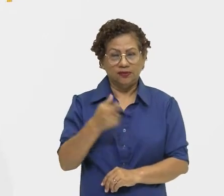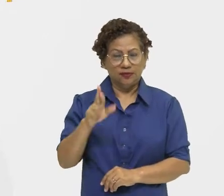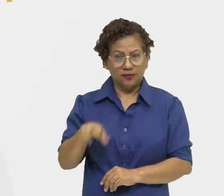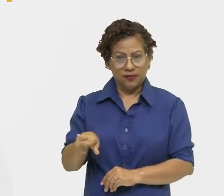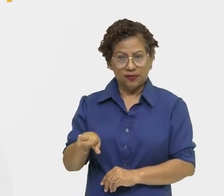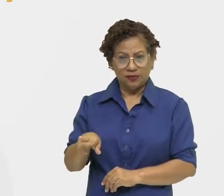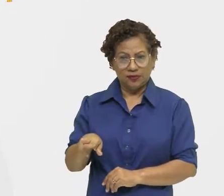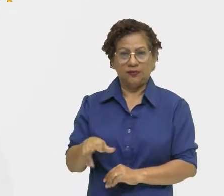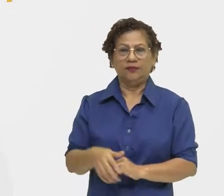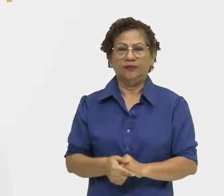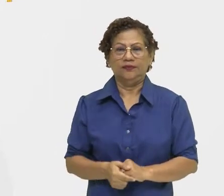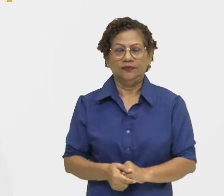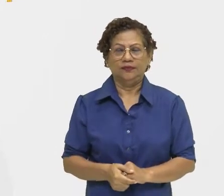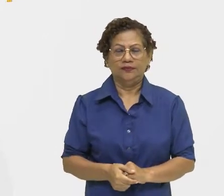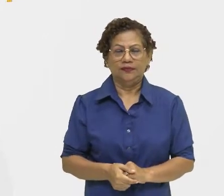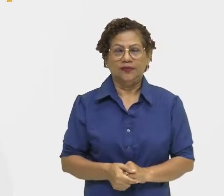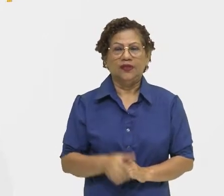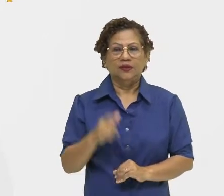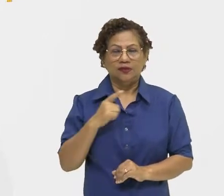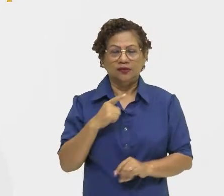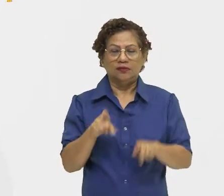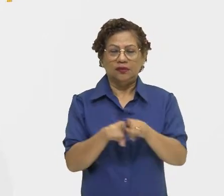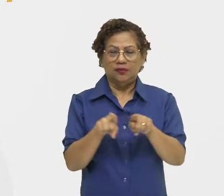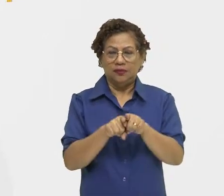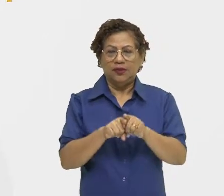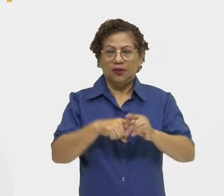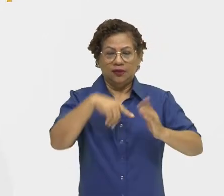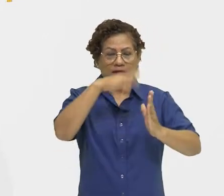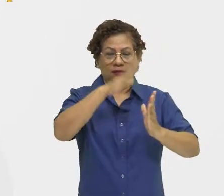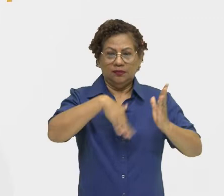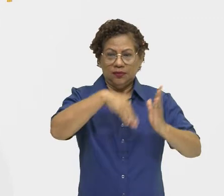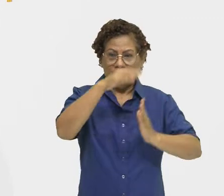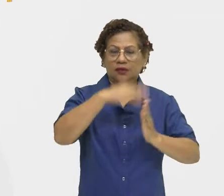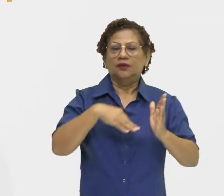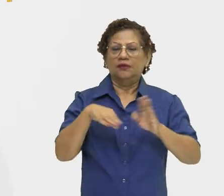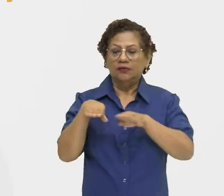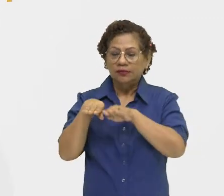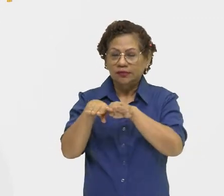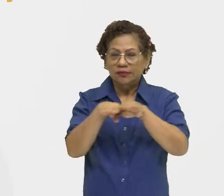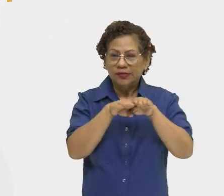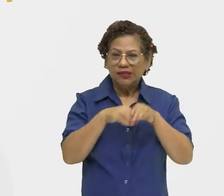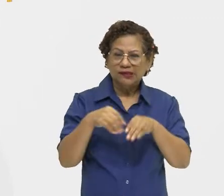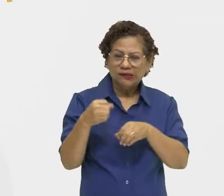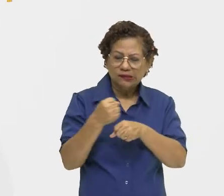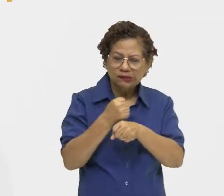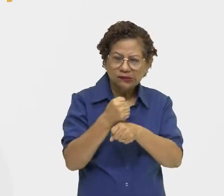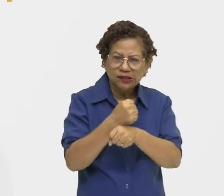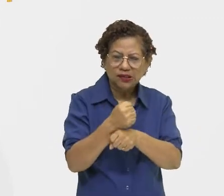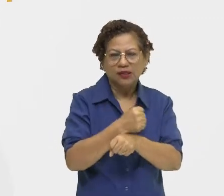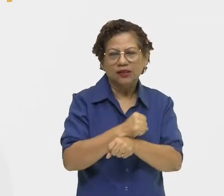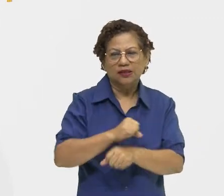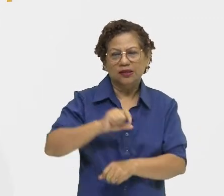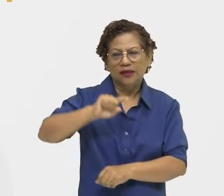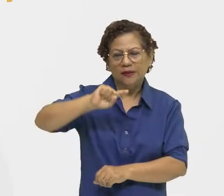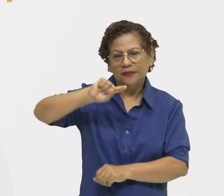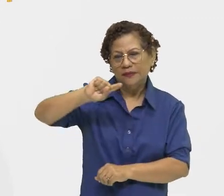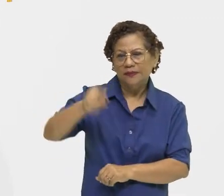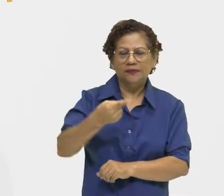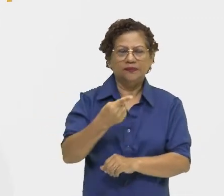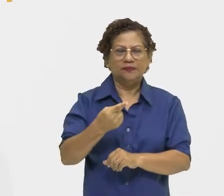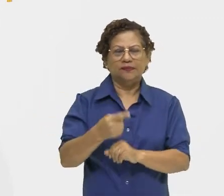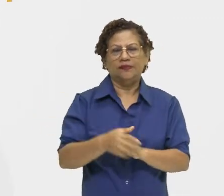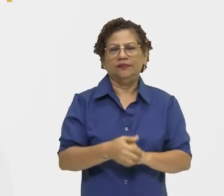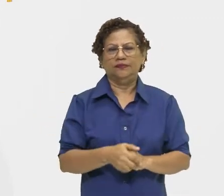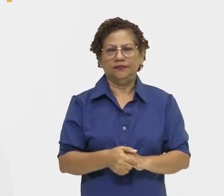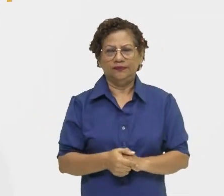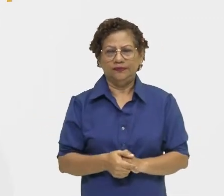ritualístico, as pinturas elas seguiam um padrão por milênios. Olha só,